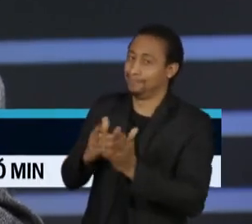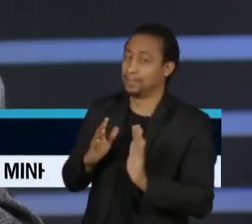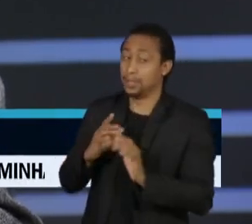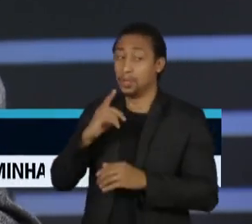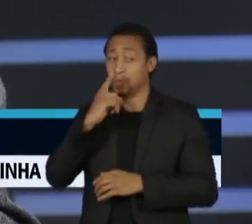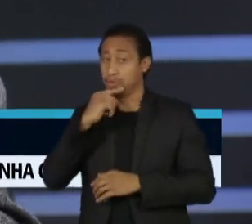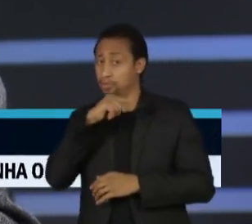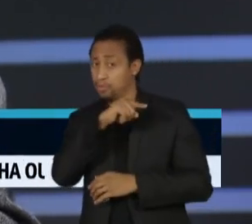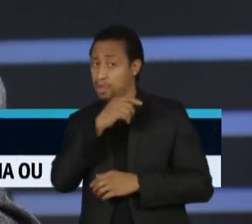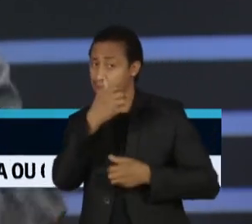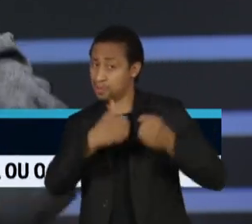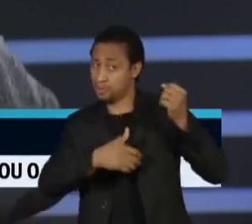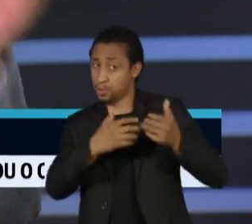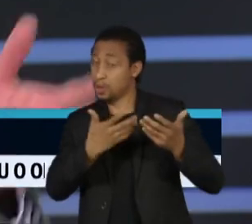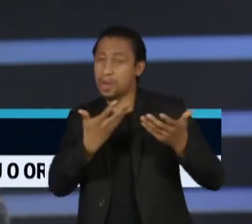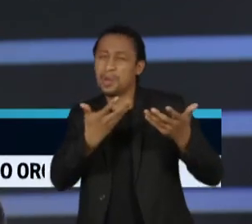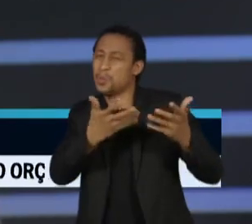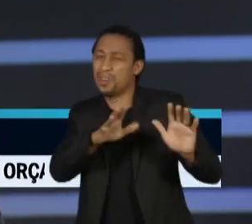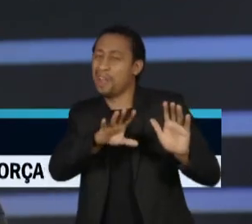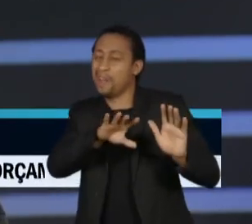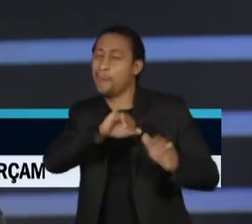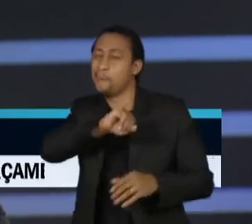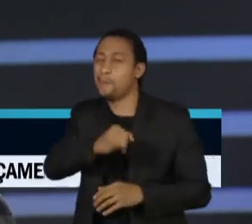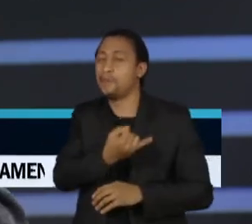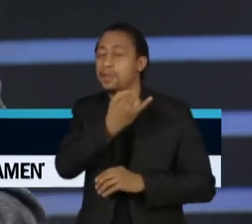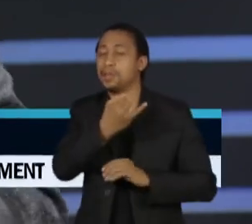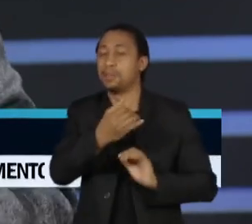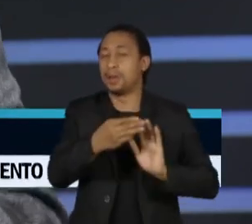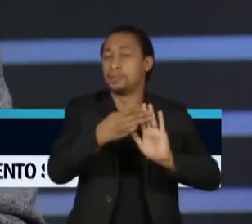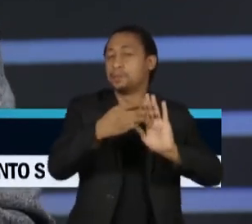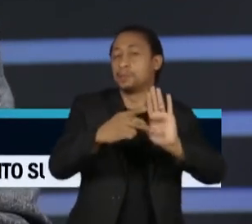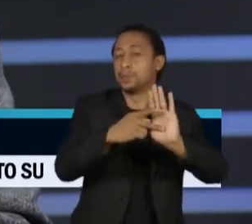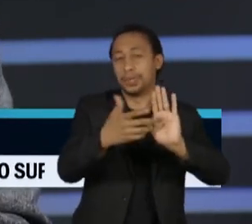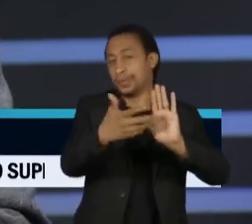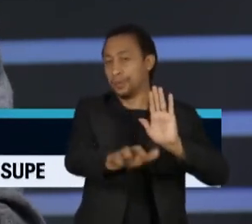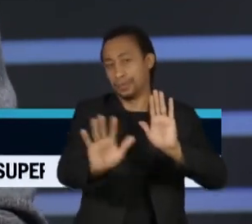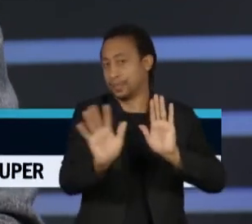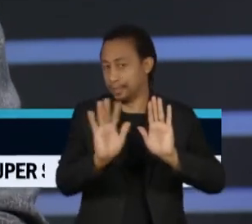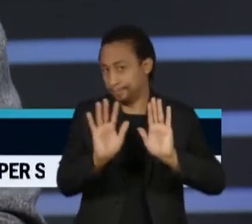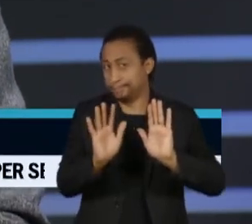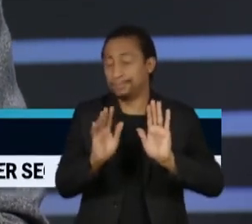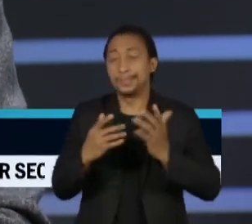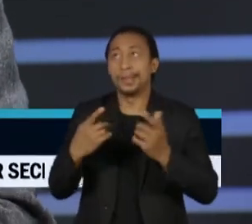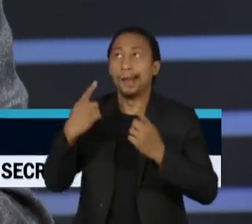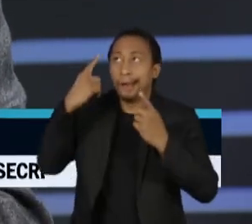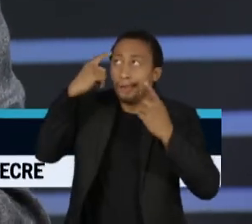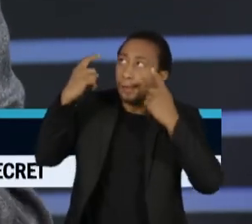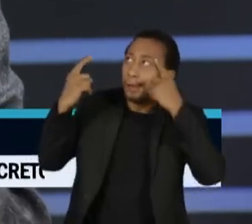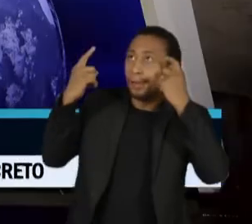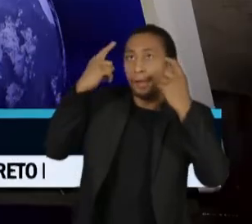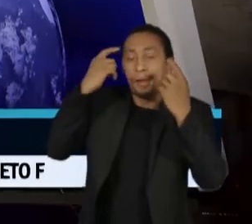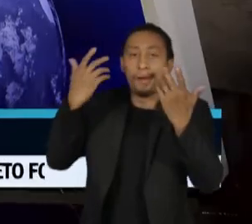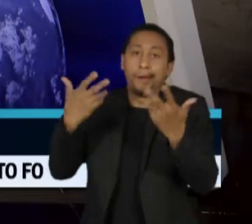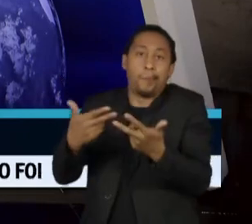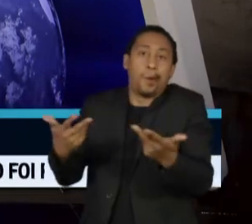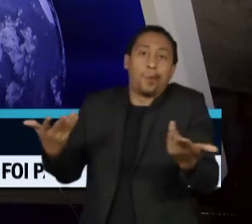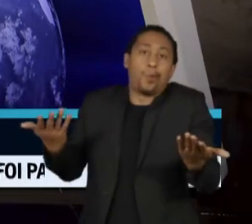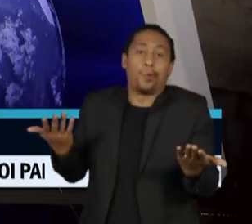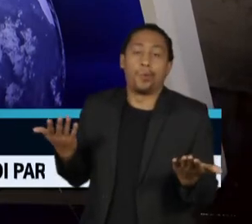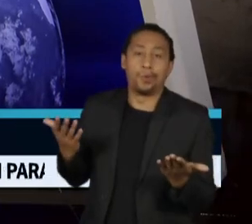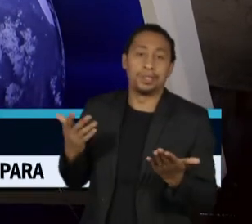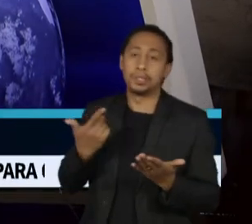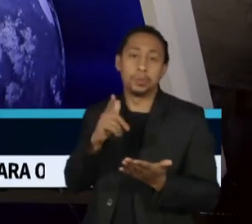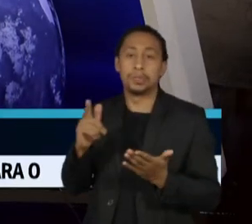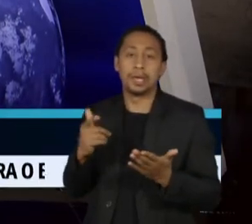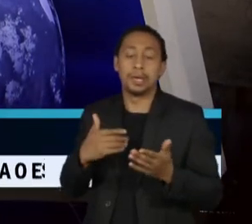Mendes falou para fazer medida provisória, por exemplo, né? Então, inventar tipo alguma coisa ad hoc, assim, que não está dentro do processo